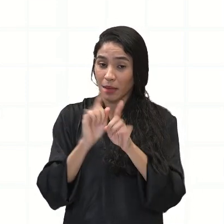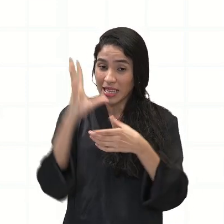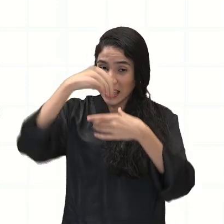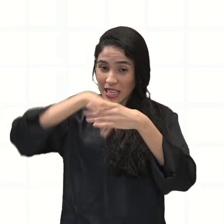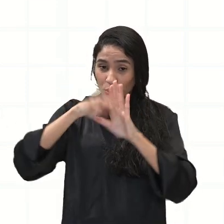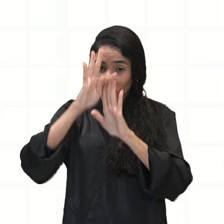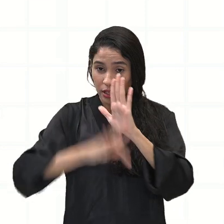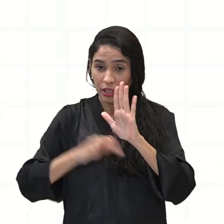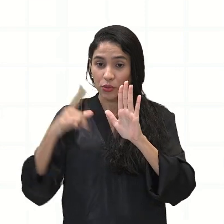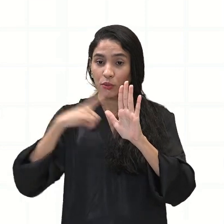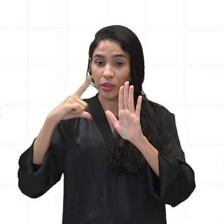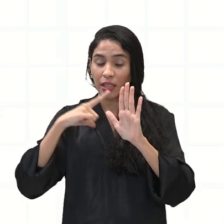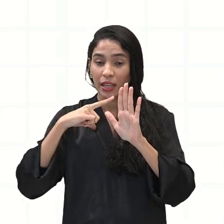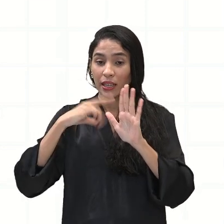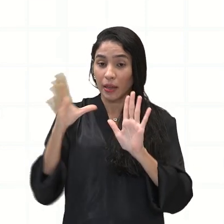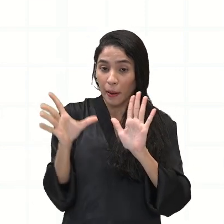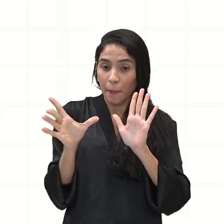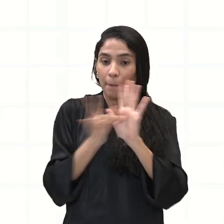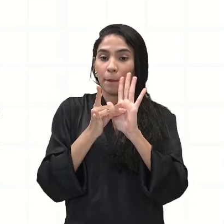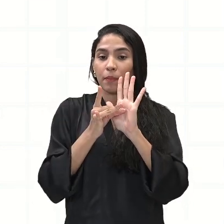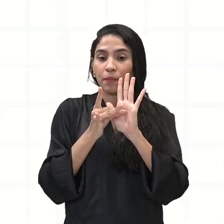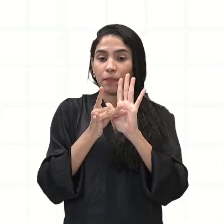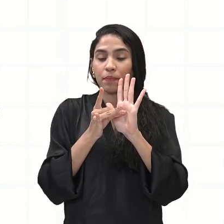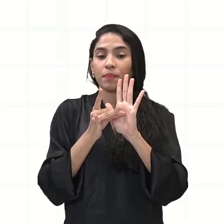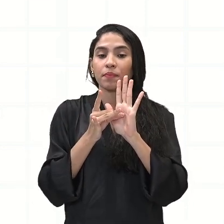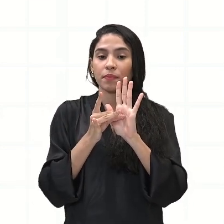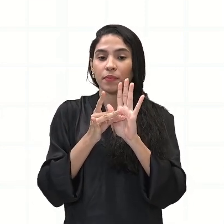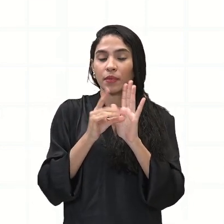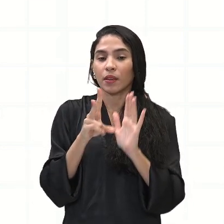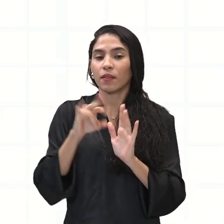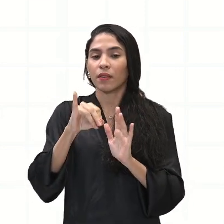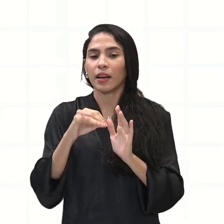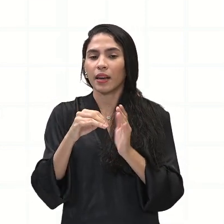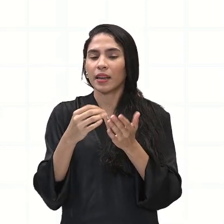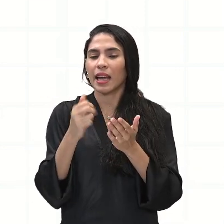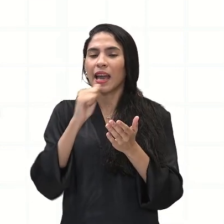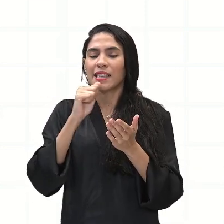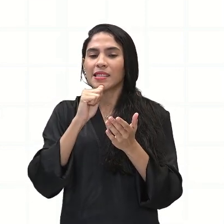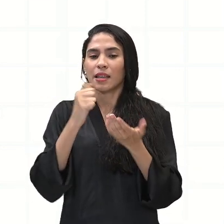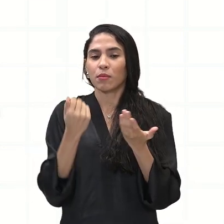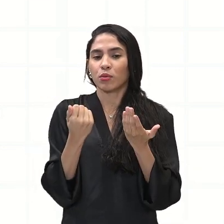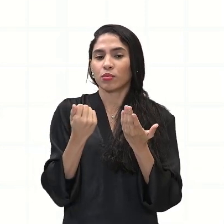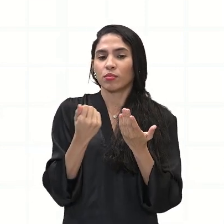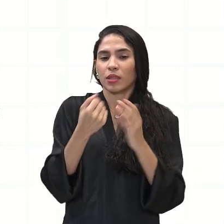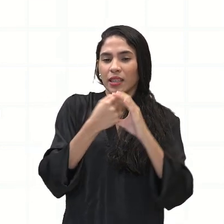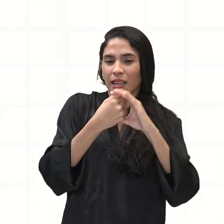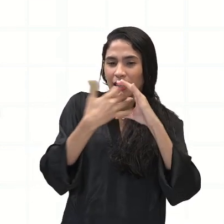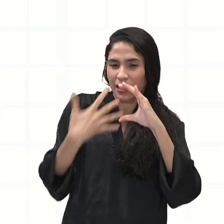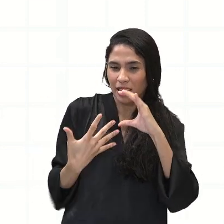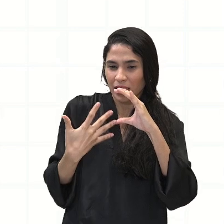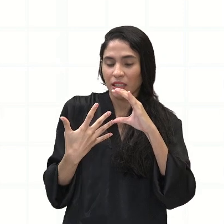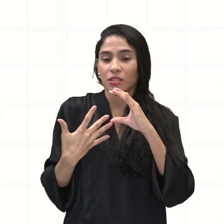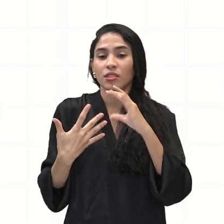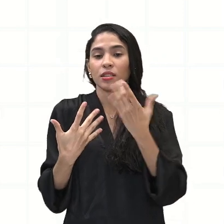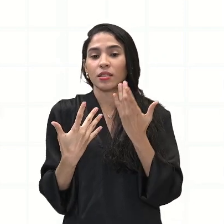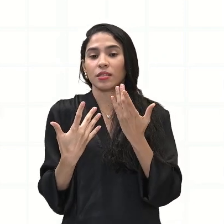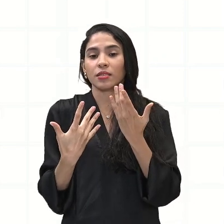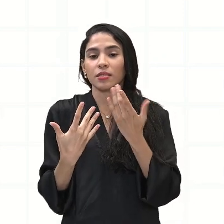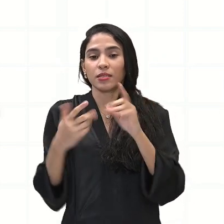personificação, que no caso aí dá uma característica humana a um